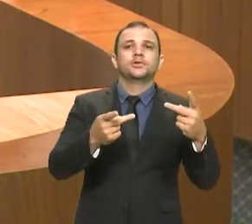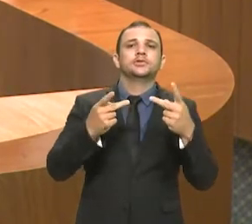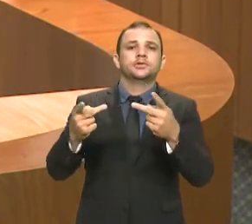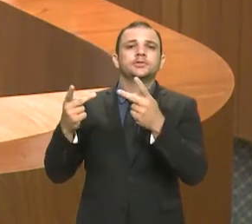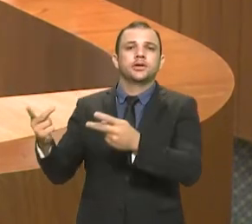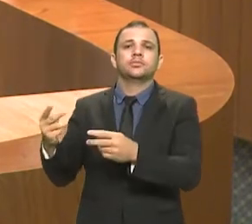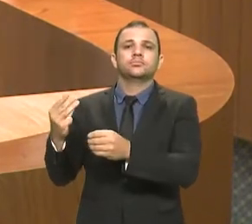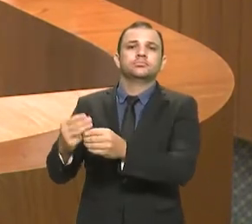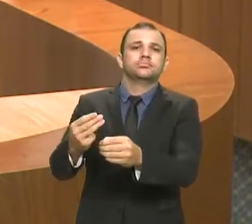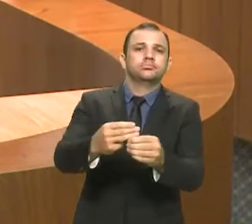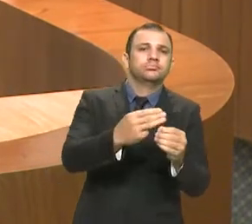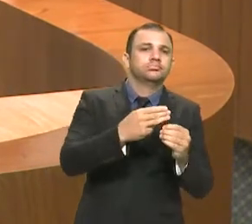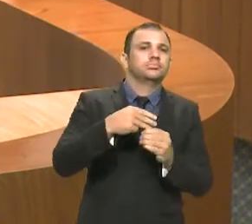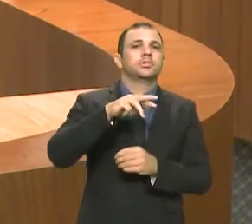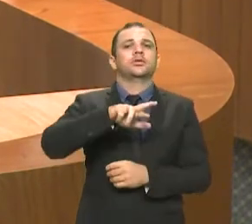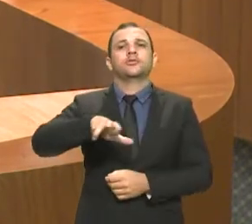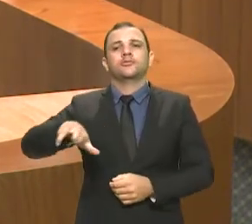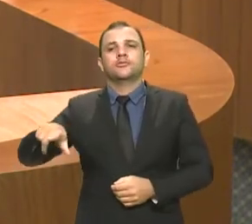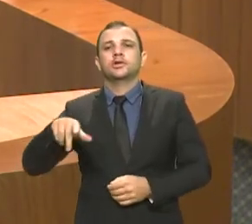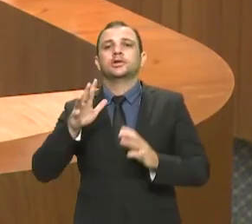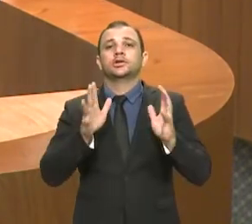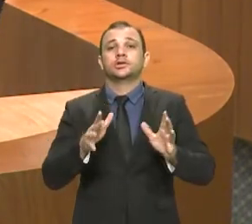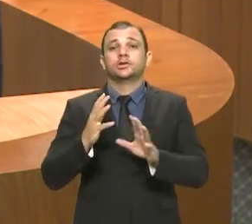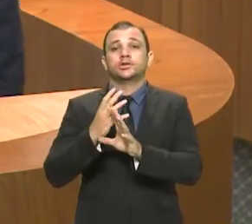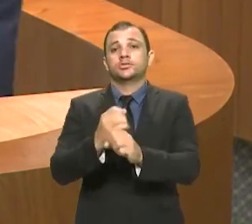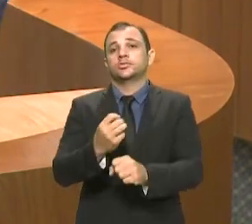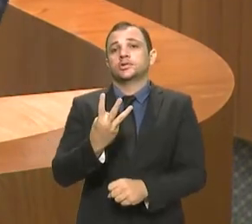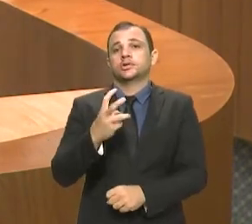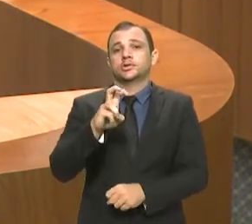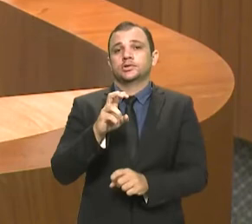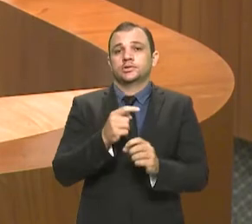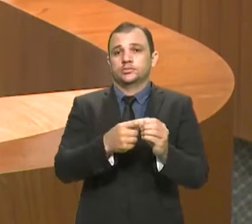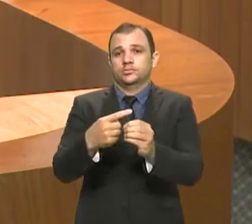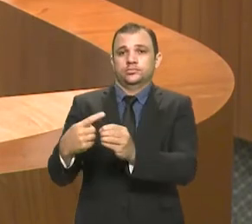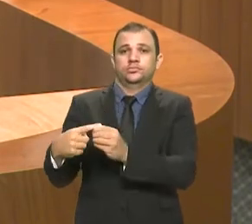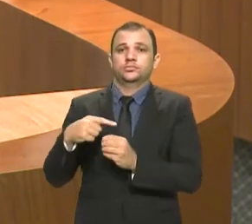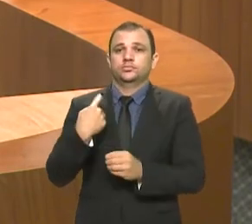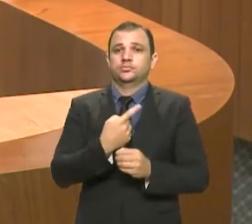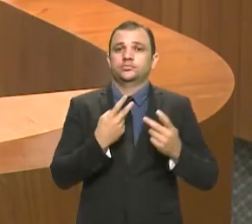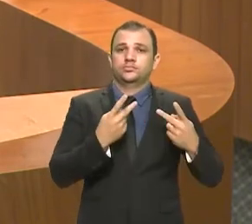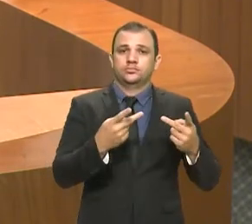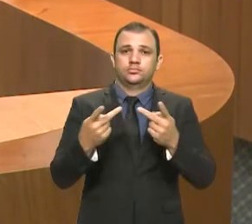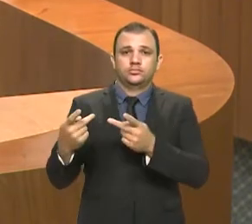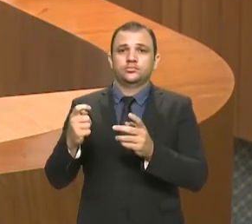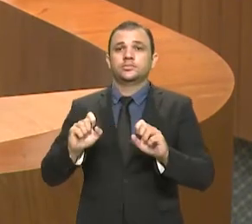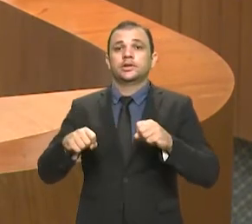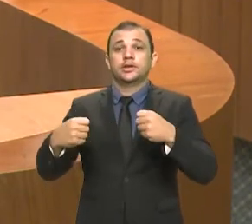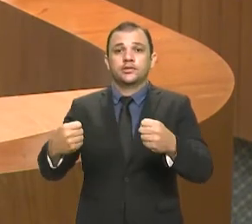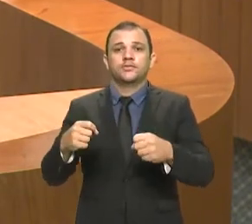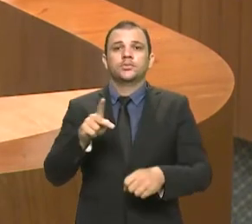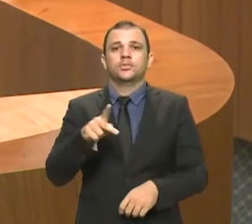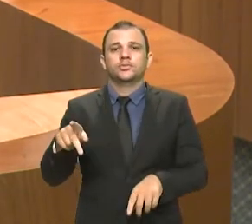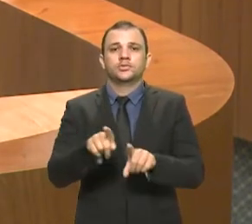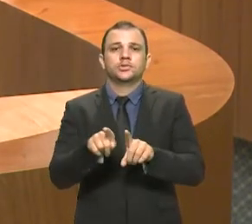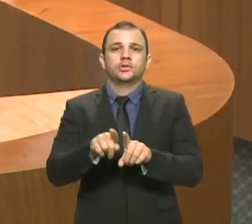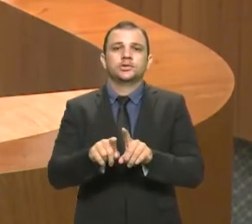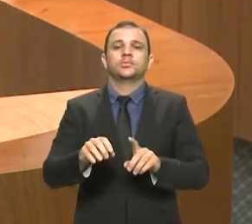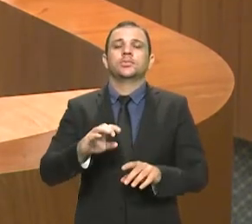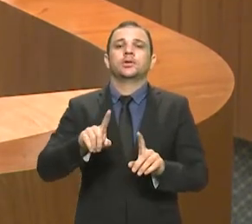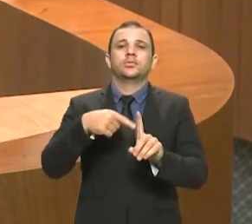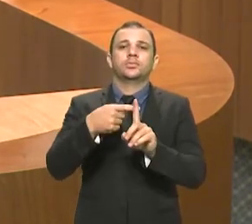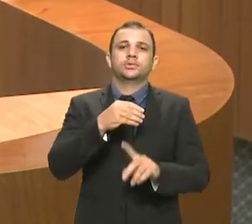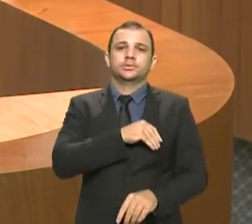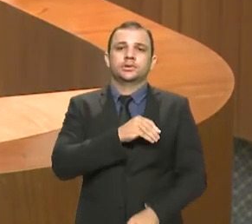já percorremos aí no total de 35 municípios, fazendo a defesa dos professores, do reajuste de